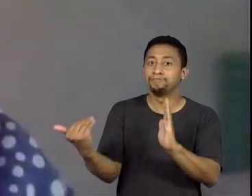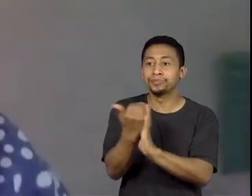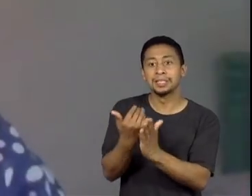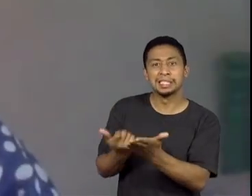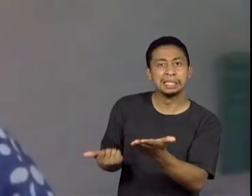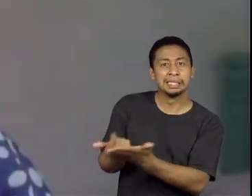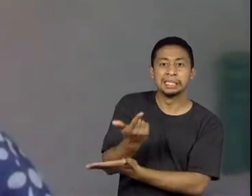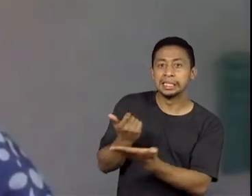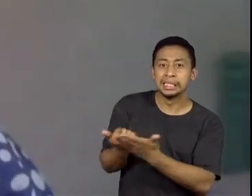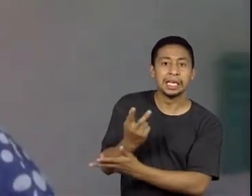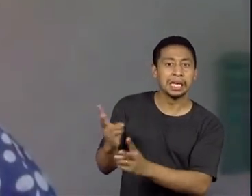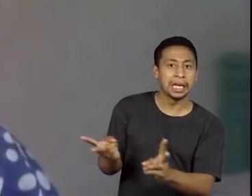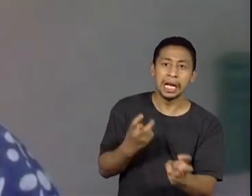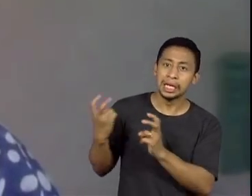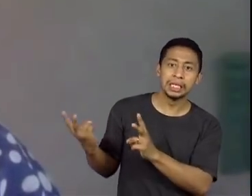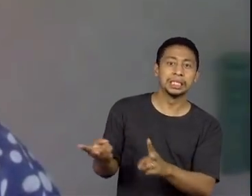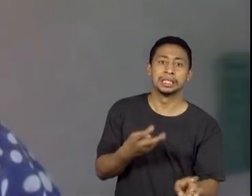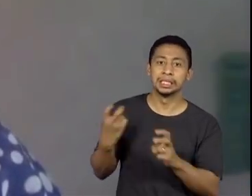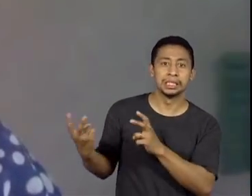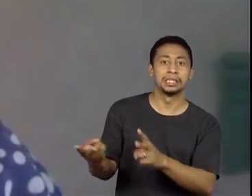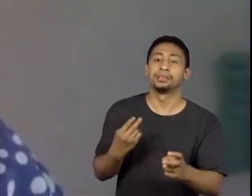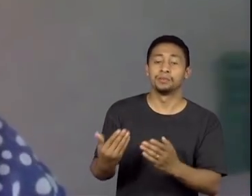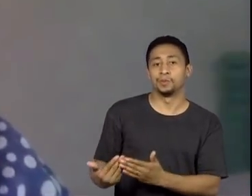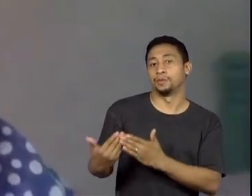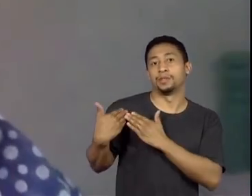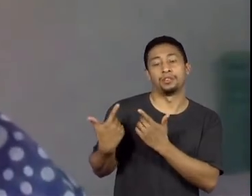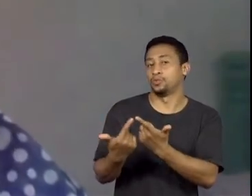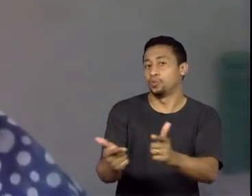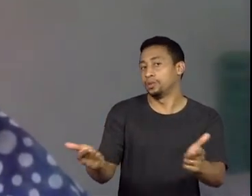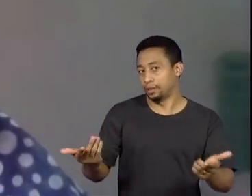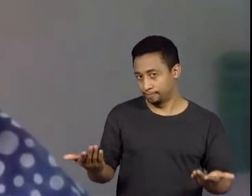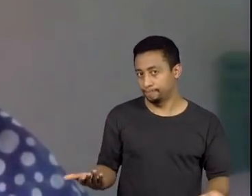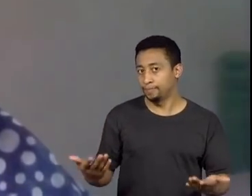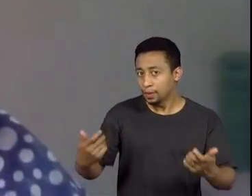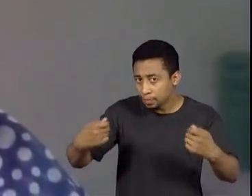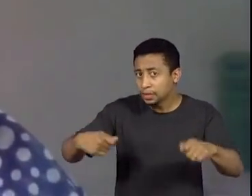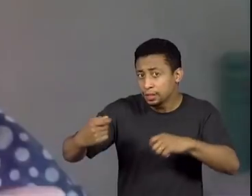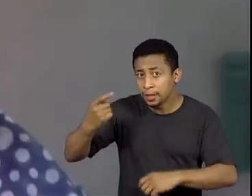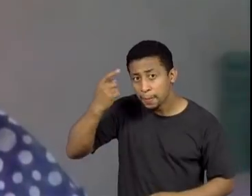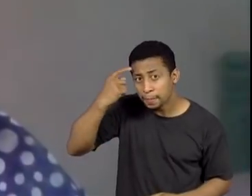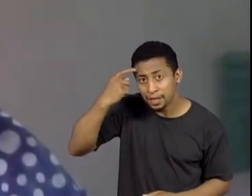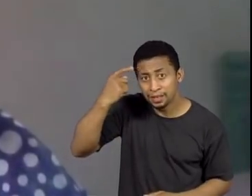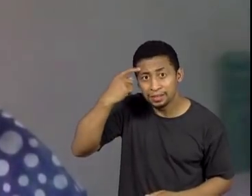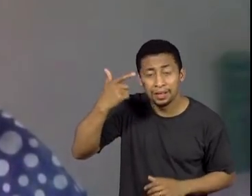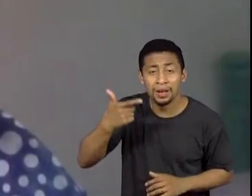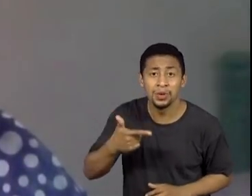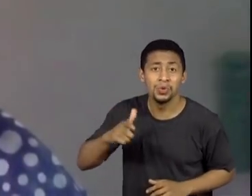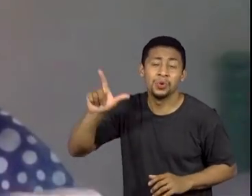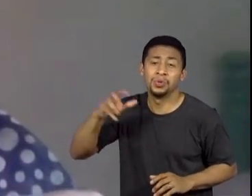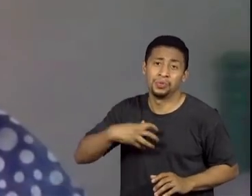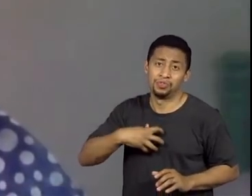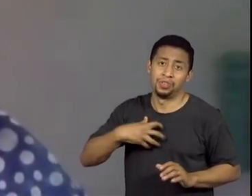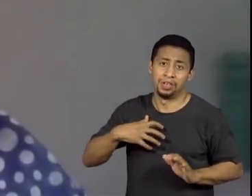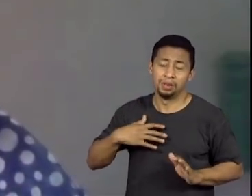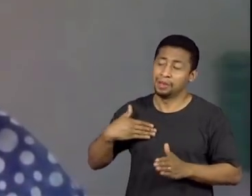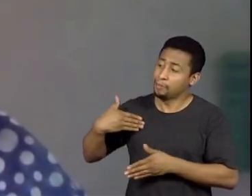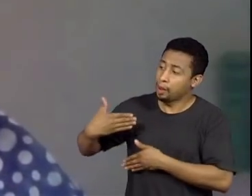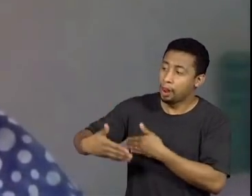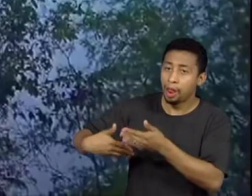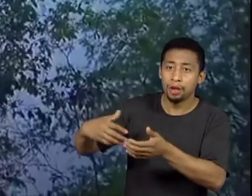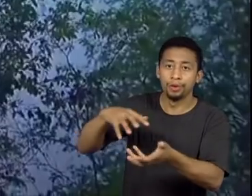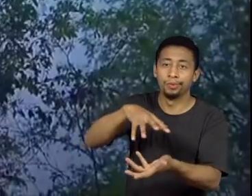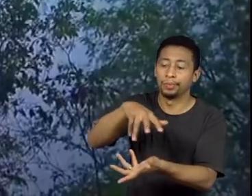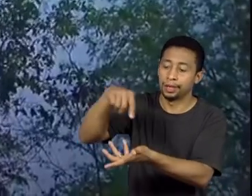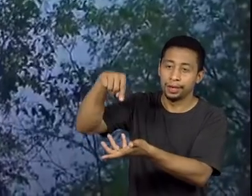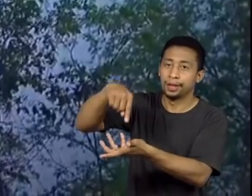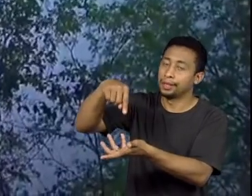exacerbado, irresponsável. Então, a gente precisa pensar outra via, porque por essa que a gente está indo, o planeta não